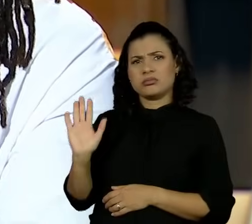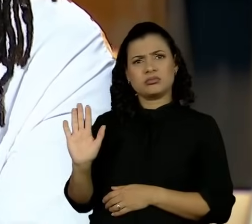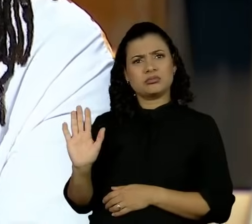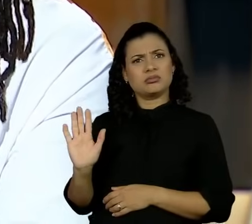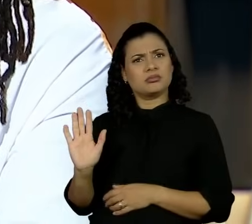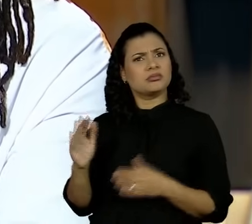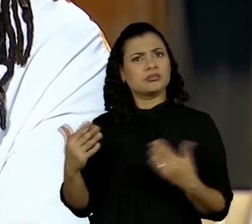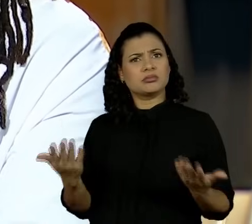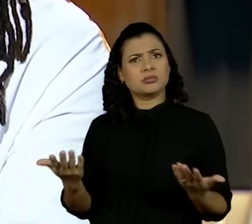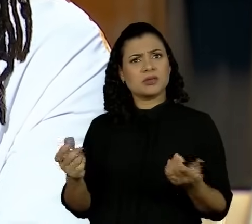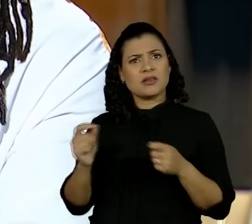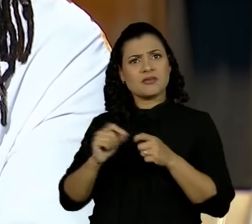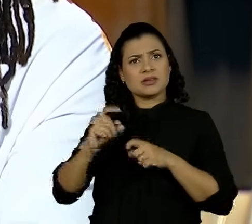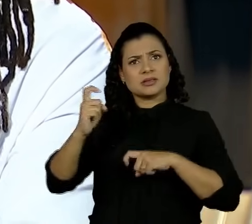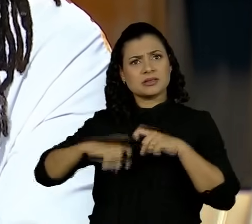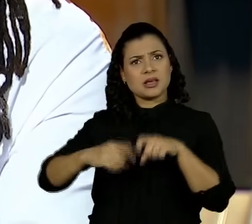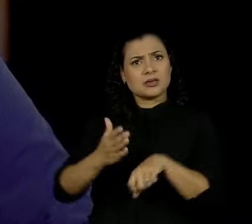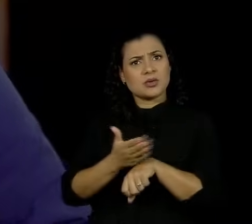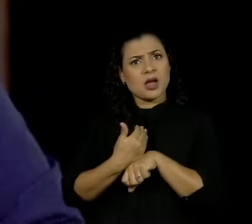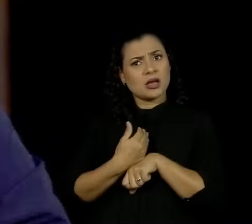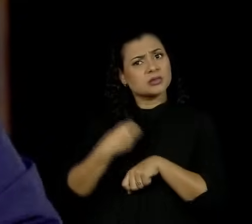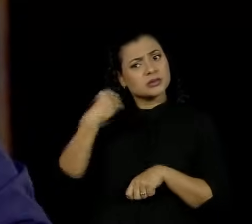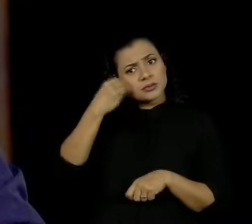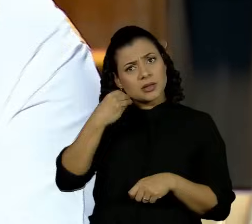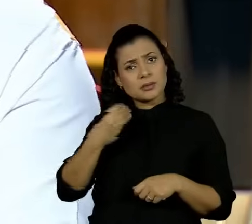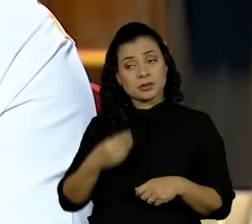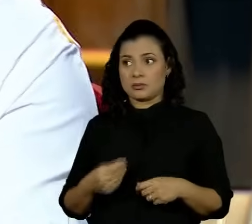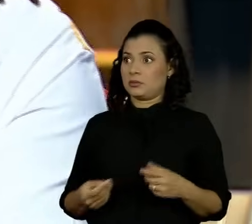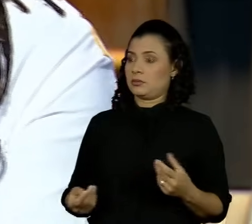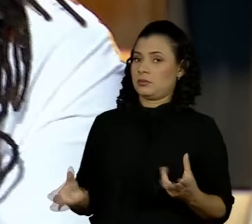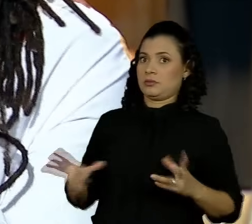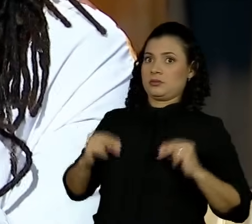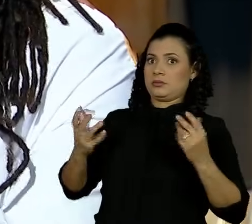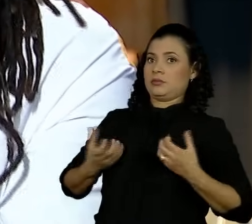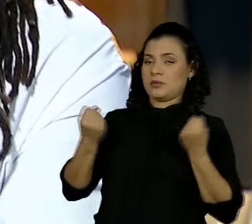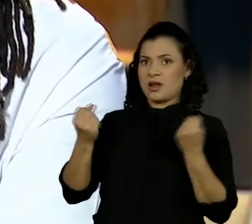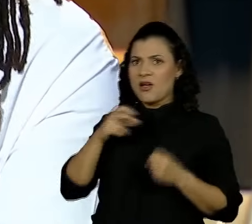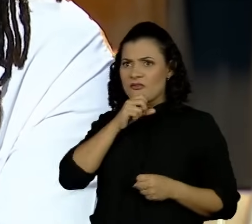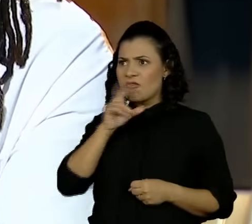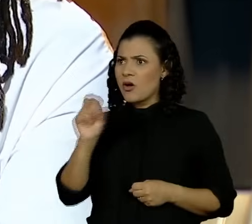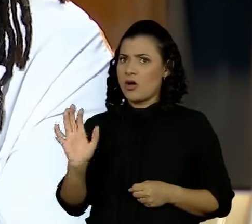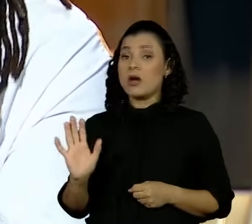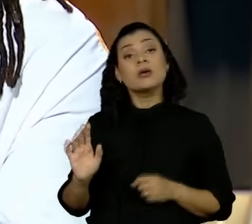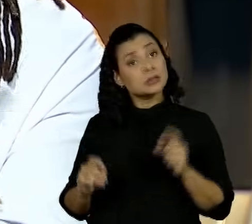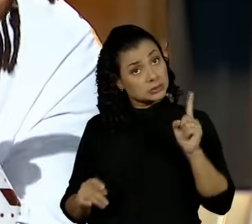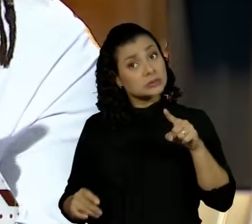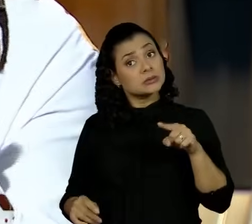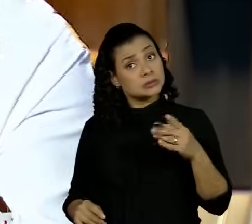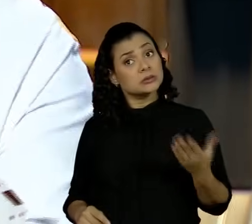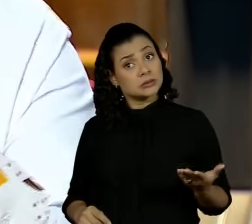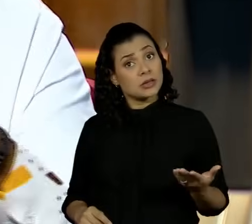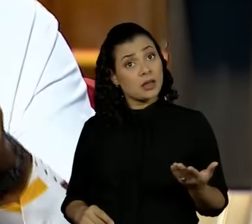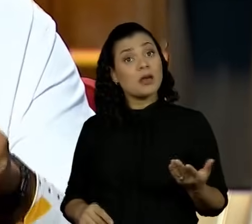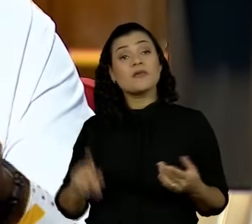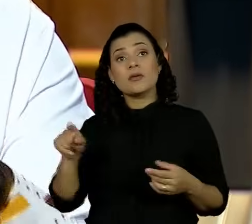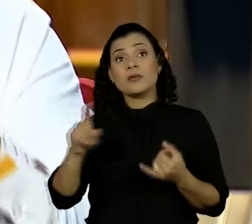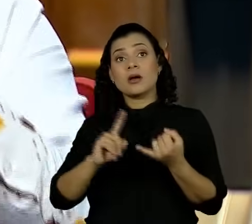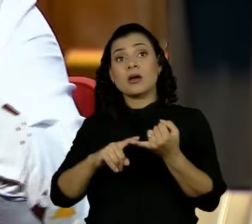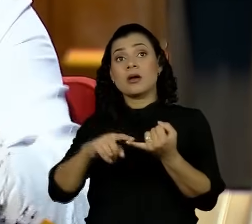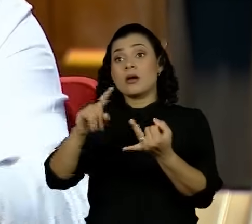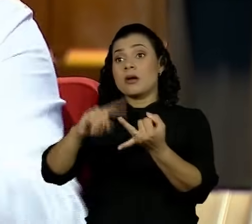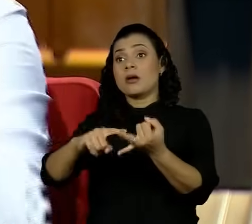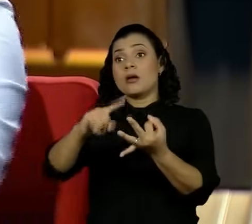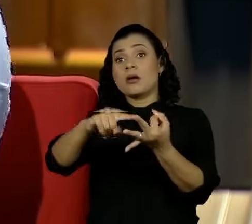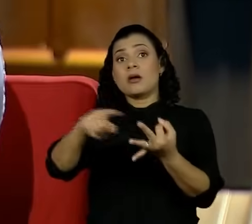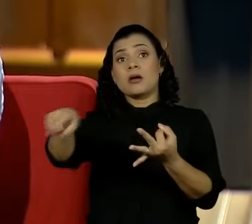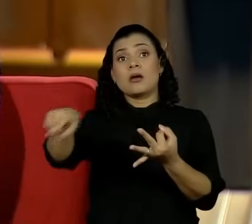nada, tem que fazer antes, para experimentar. Ela, nossa avó, nossa mãe, isso que ela falou, Aí ela foi apontando, fulana não fez,